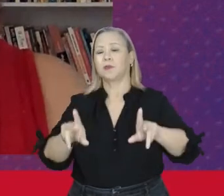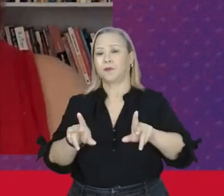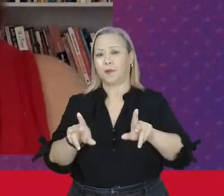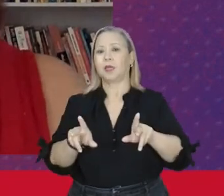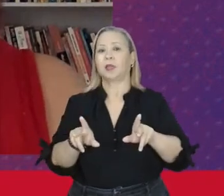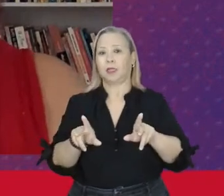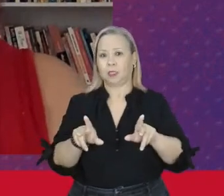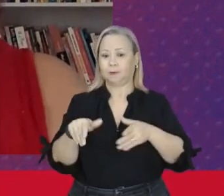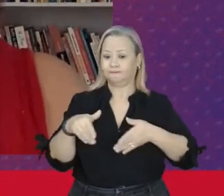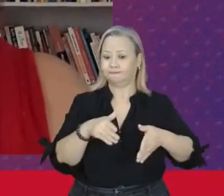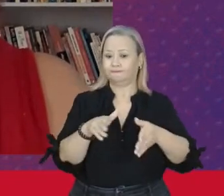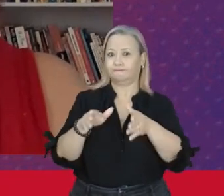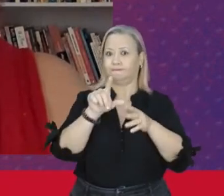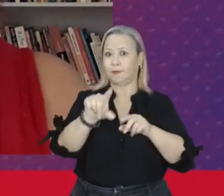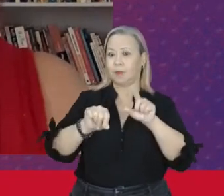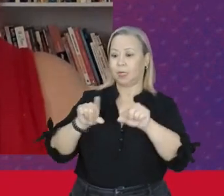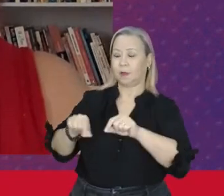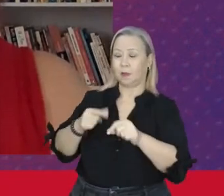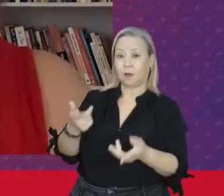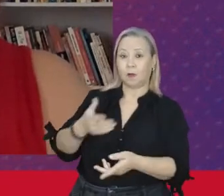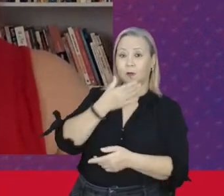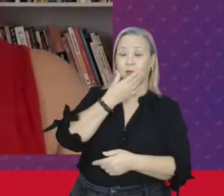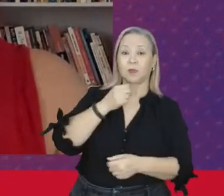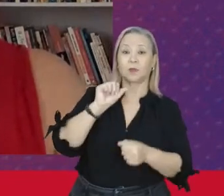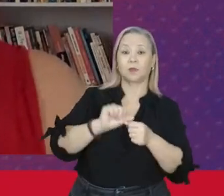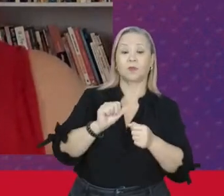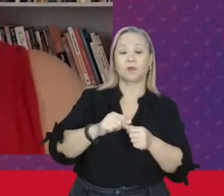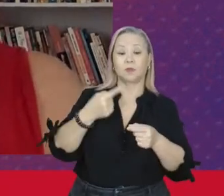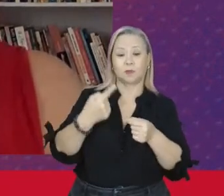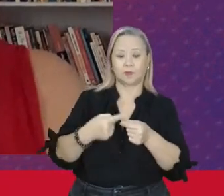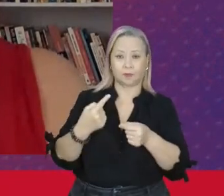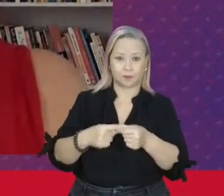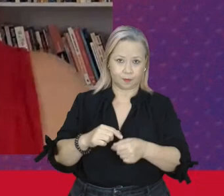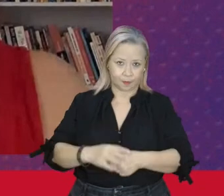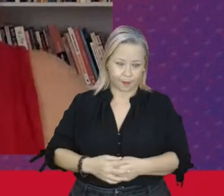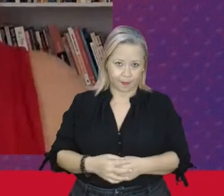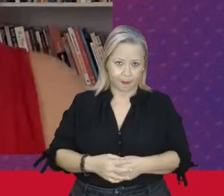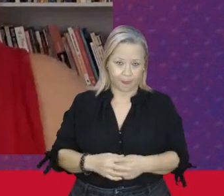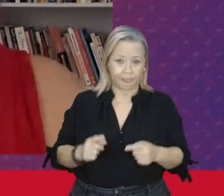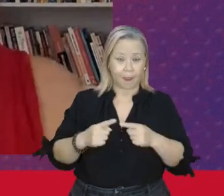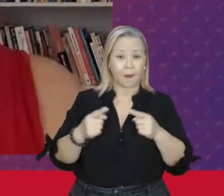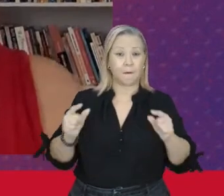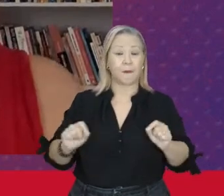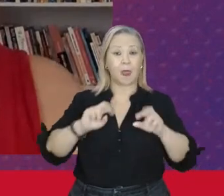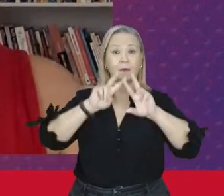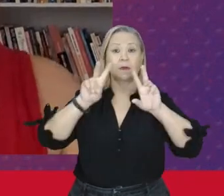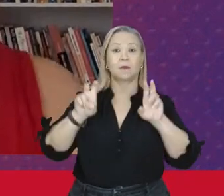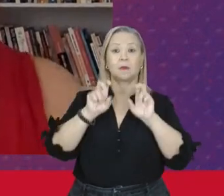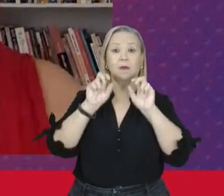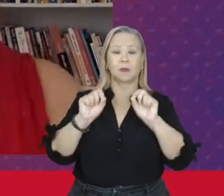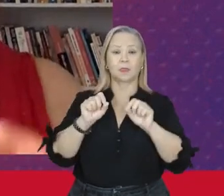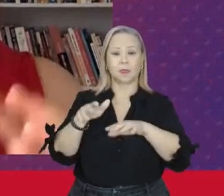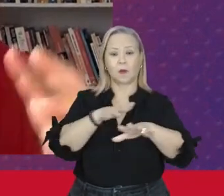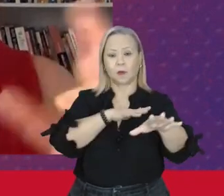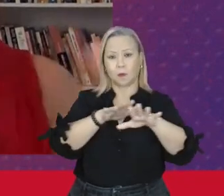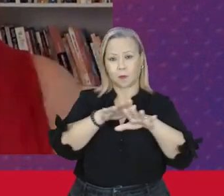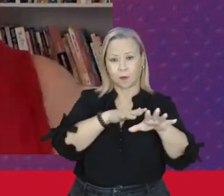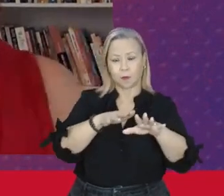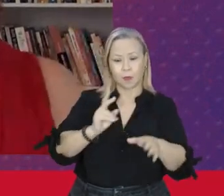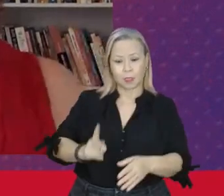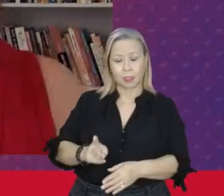dos percursos que os homens fazem na cidade. Mas a questão da mobilidade é